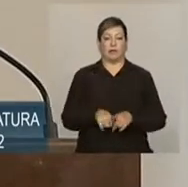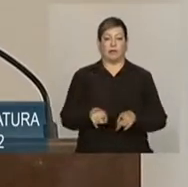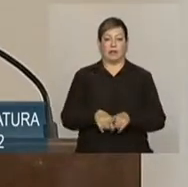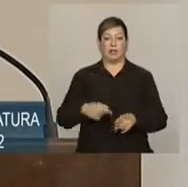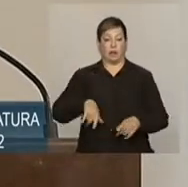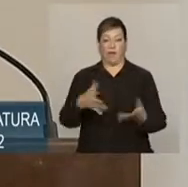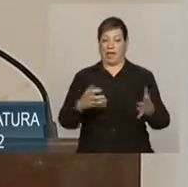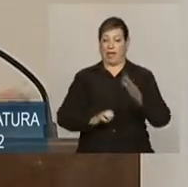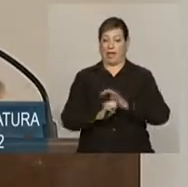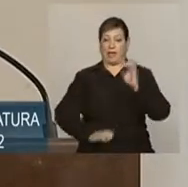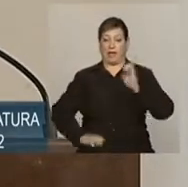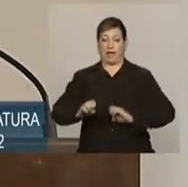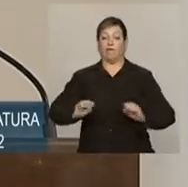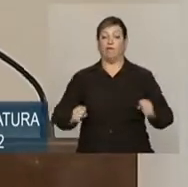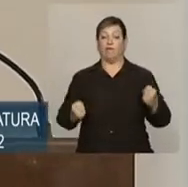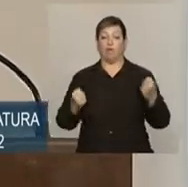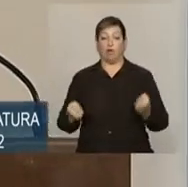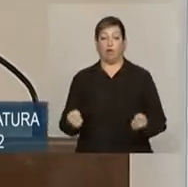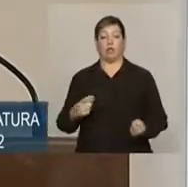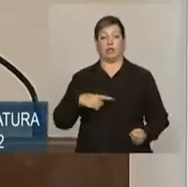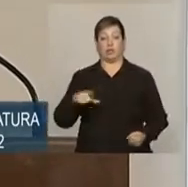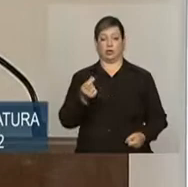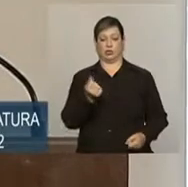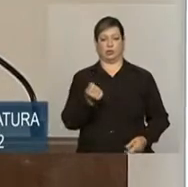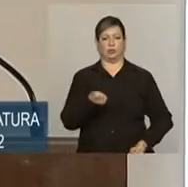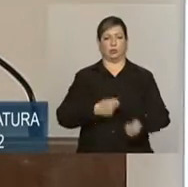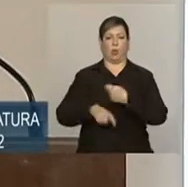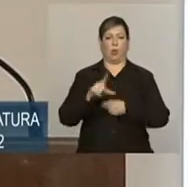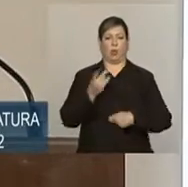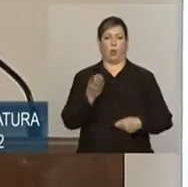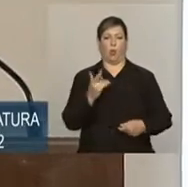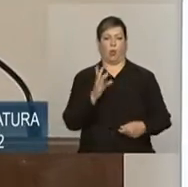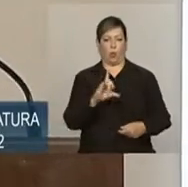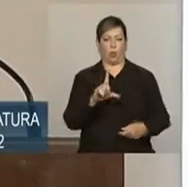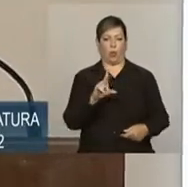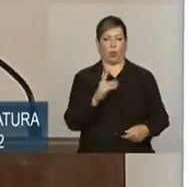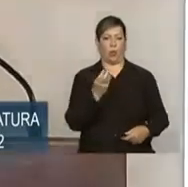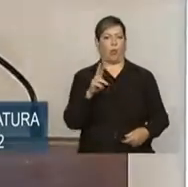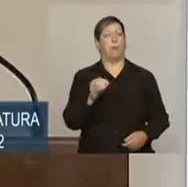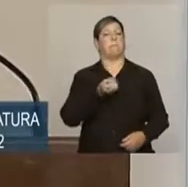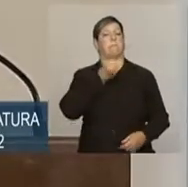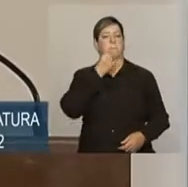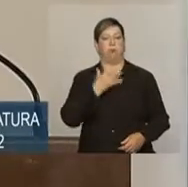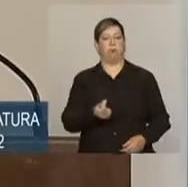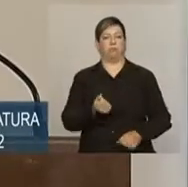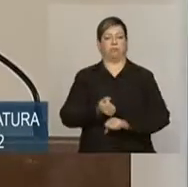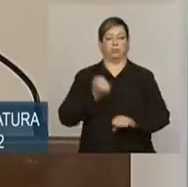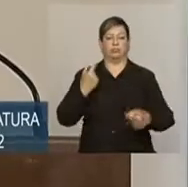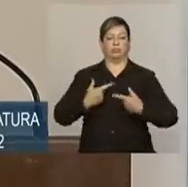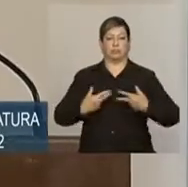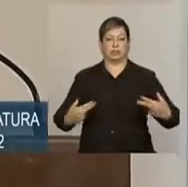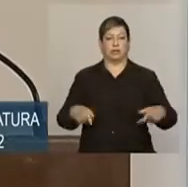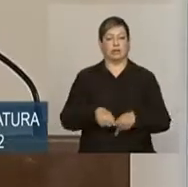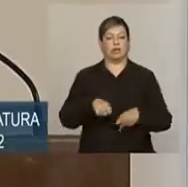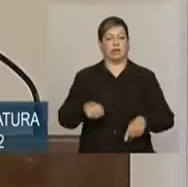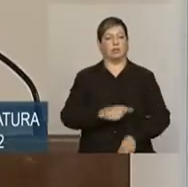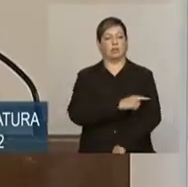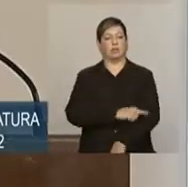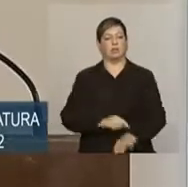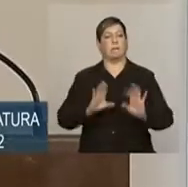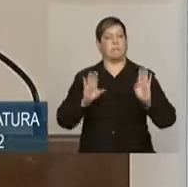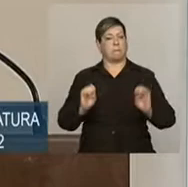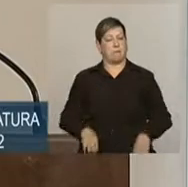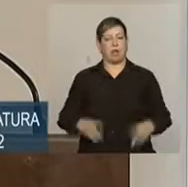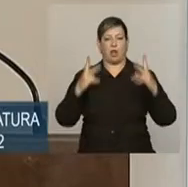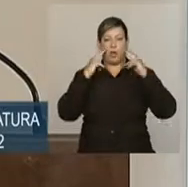empresas fortes tendo o seu lucro absolutamente garantido na medida em que ele é um lucro justo e é